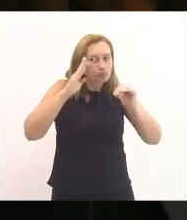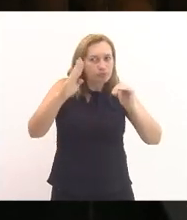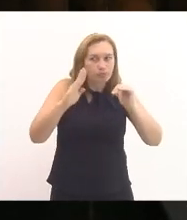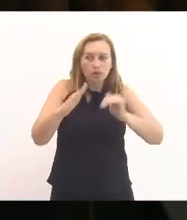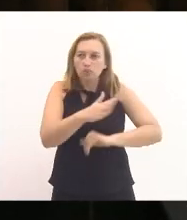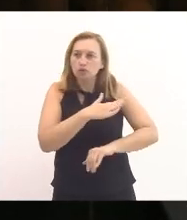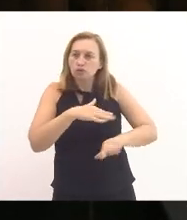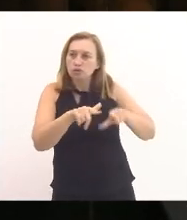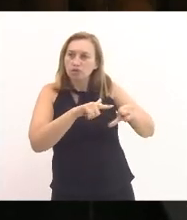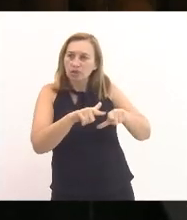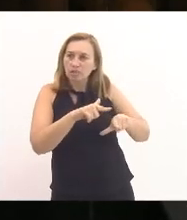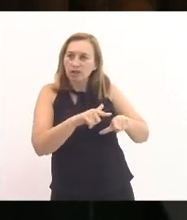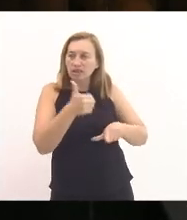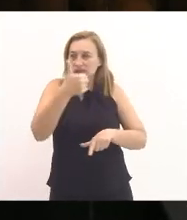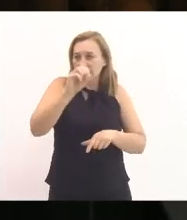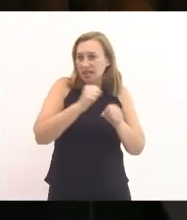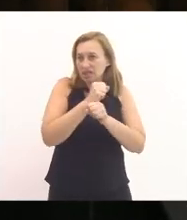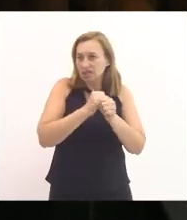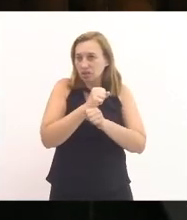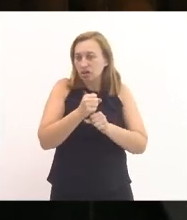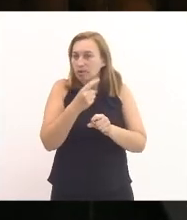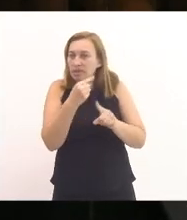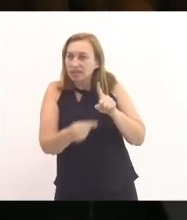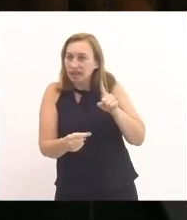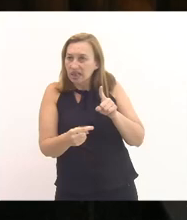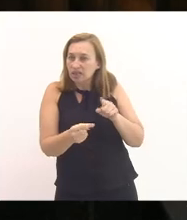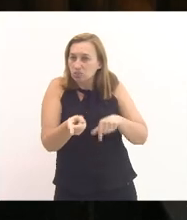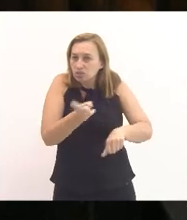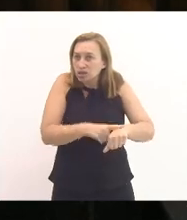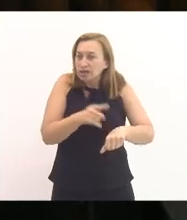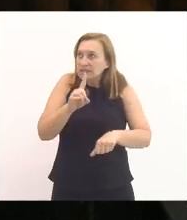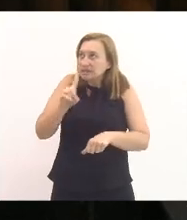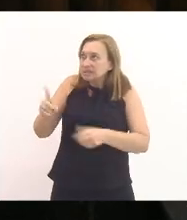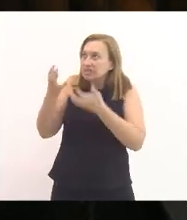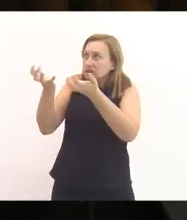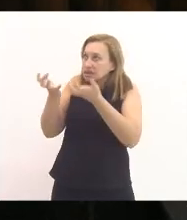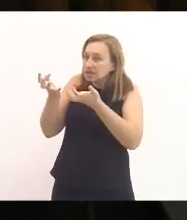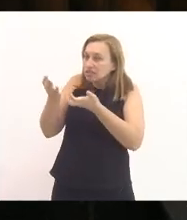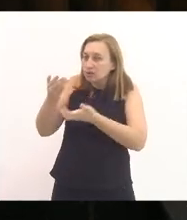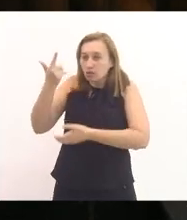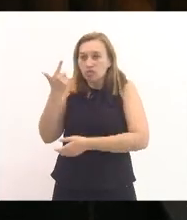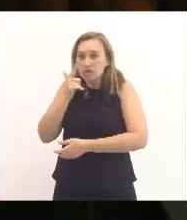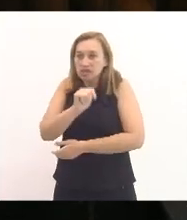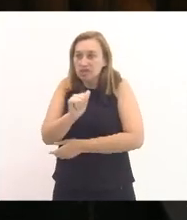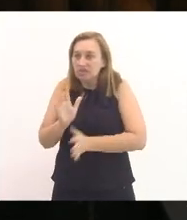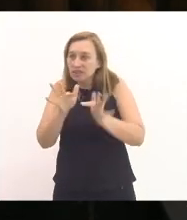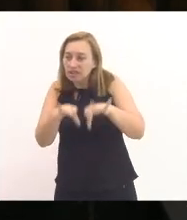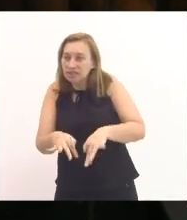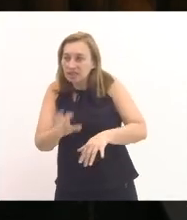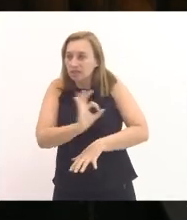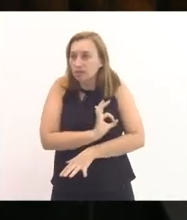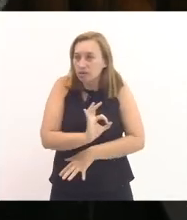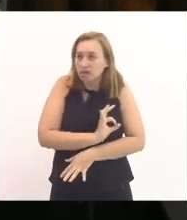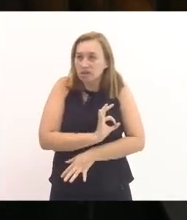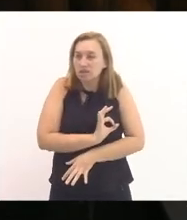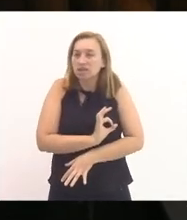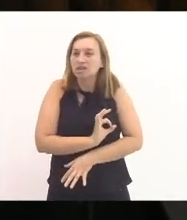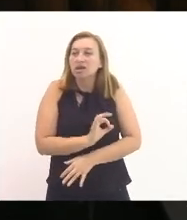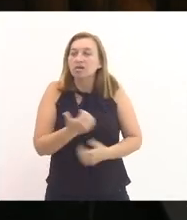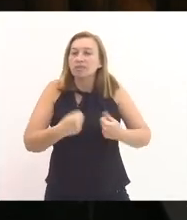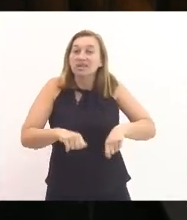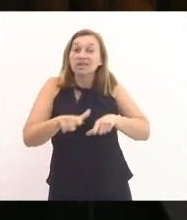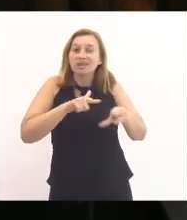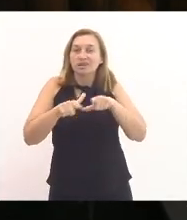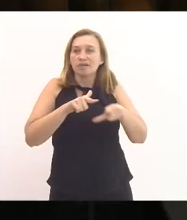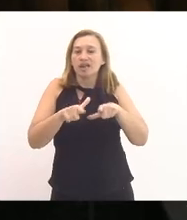com 10 anos um terço do tempo que se Deus quiser vou completar e na por isso é a gente tem que